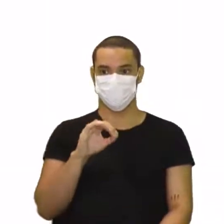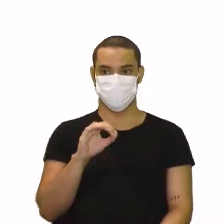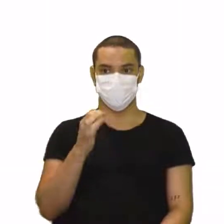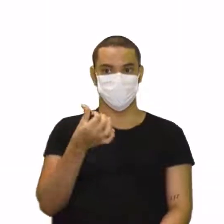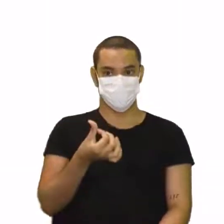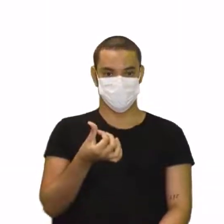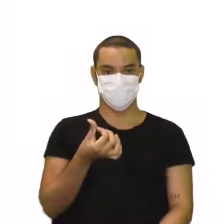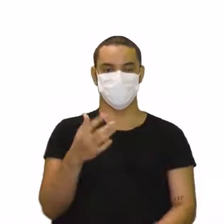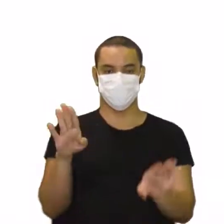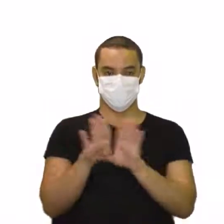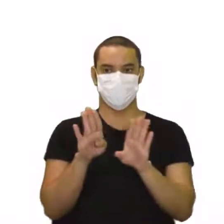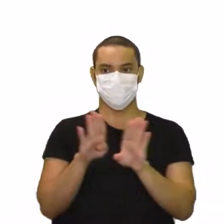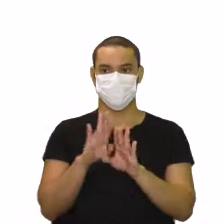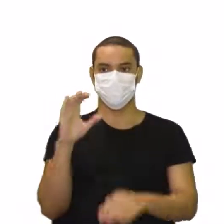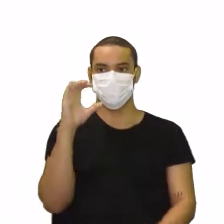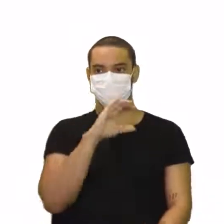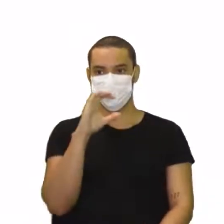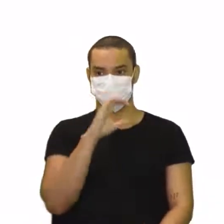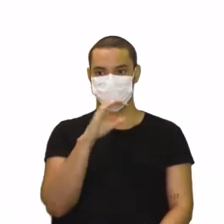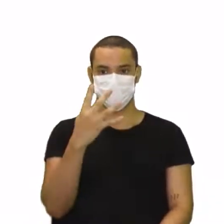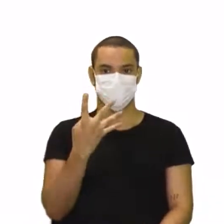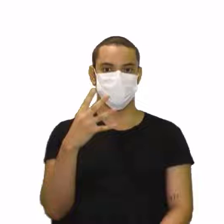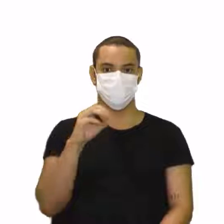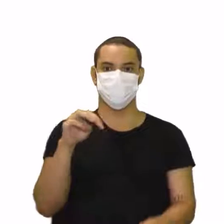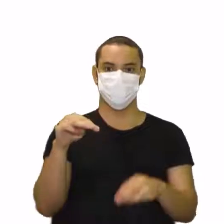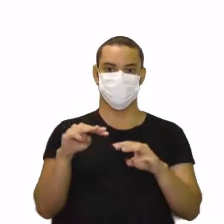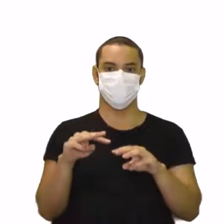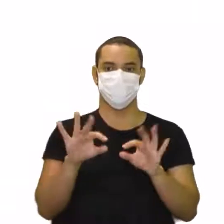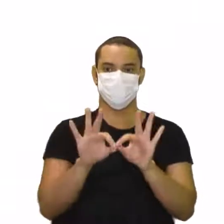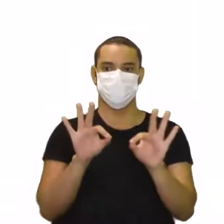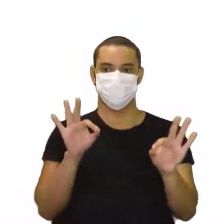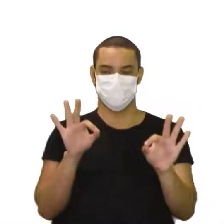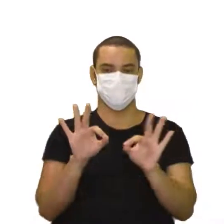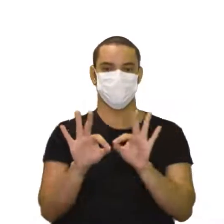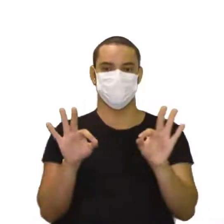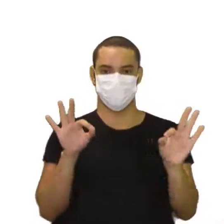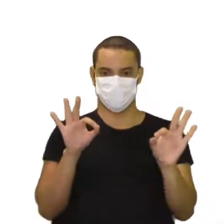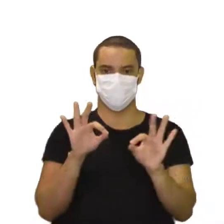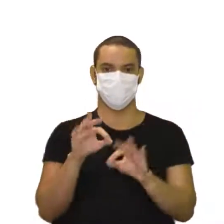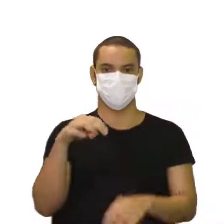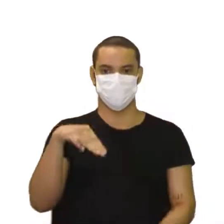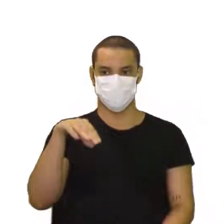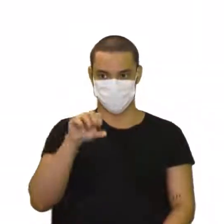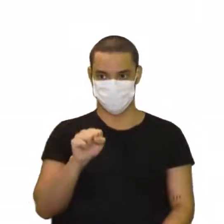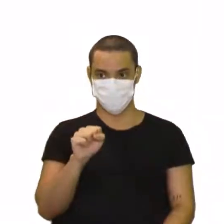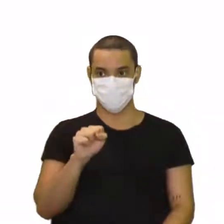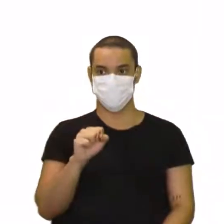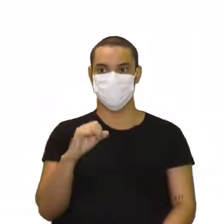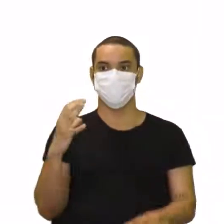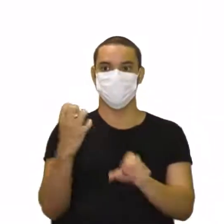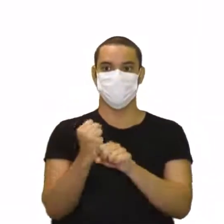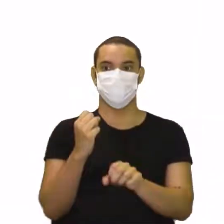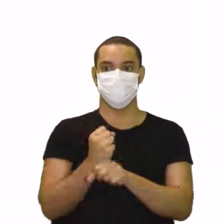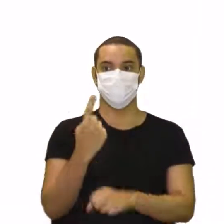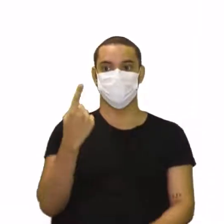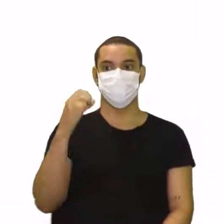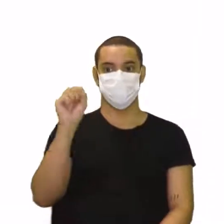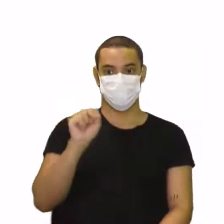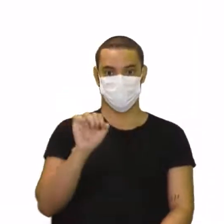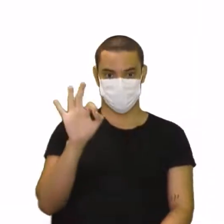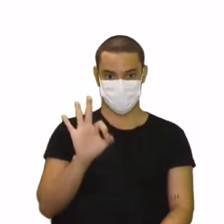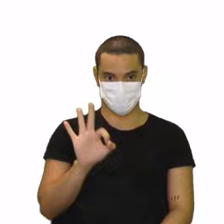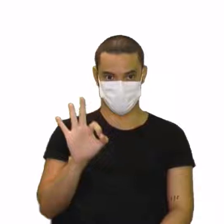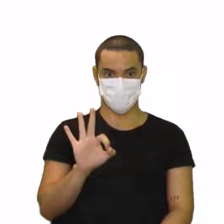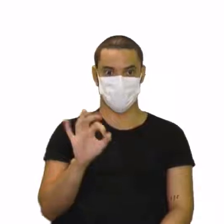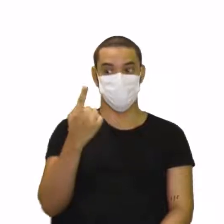e velocidade de 40 metros por segundo, medida com uma incerteza de 1%.